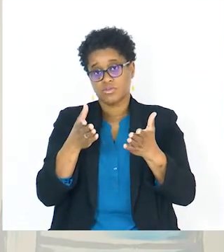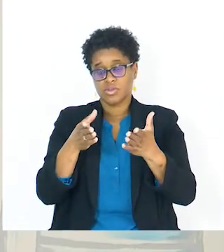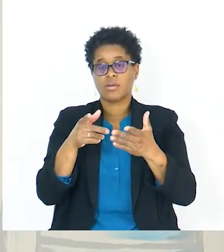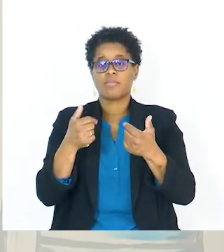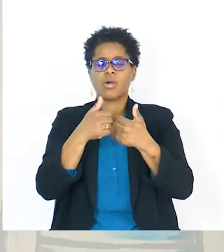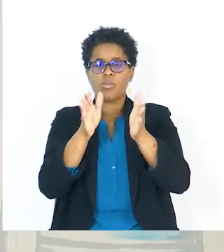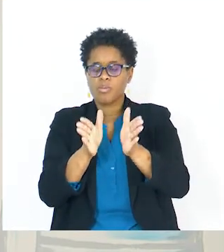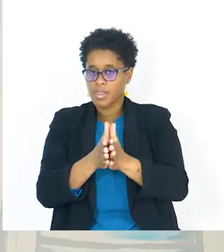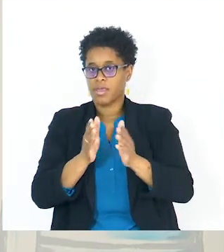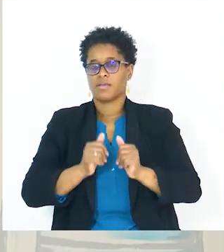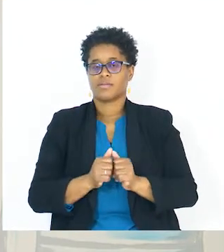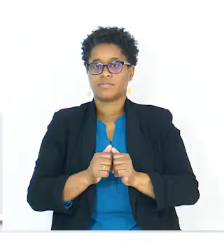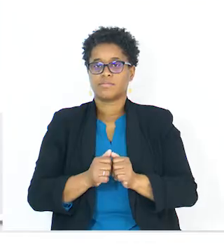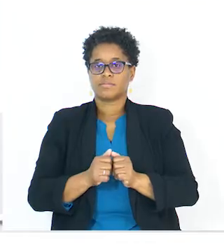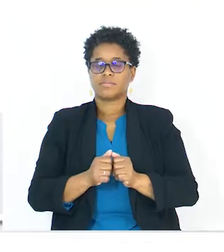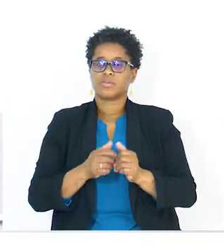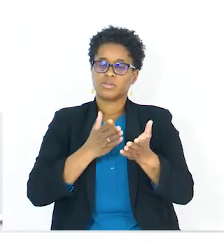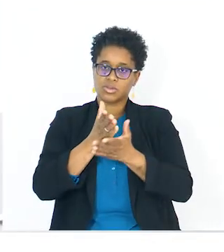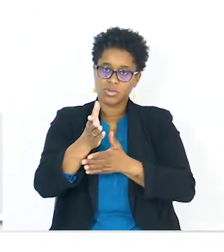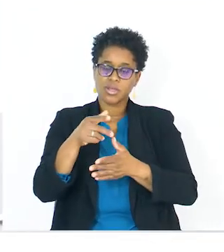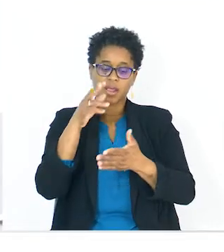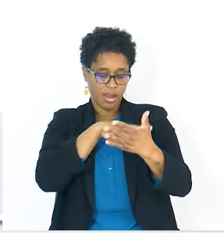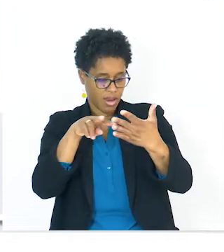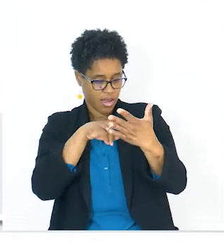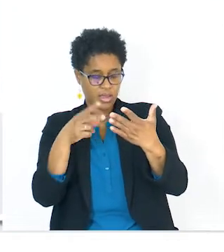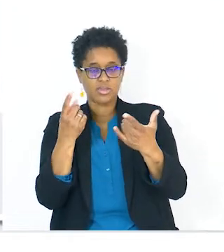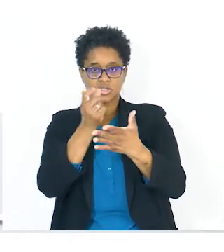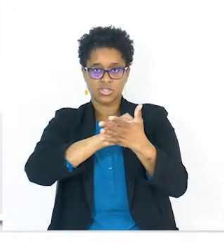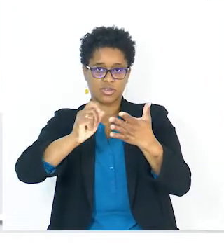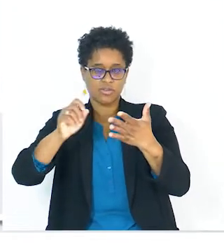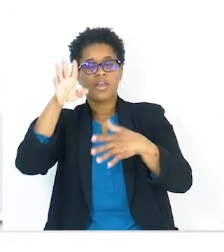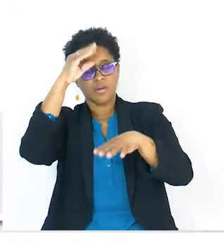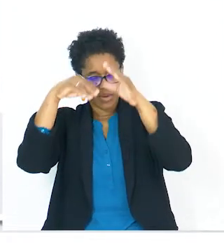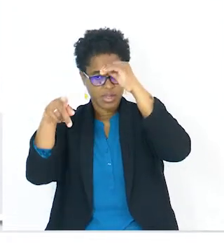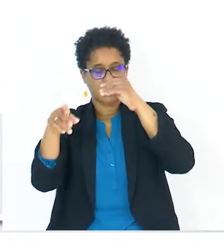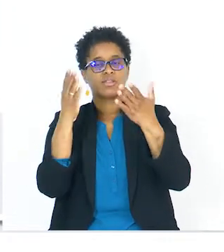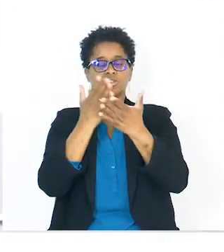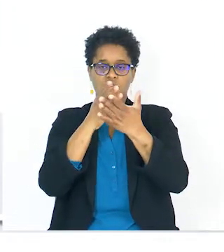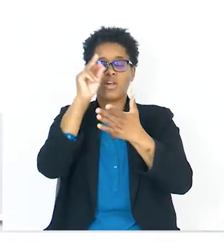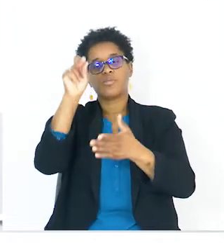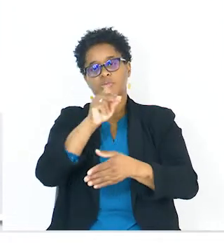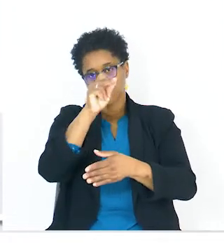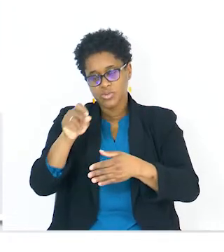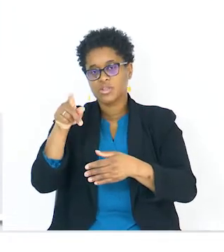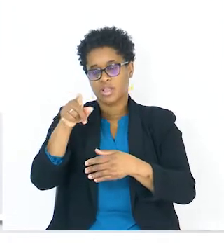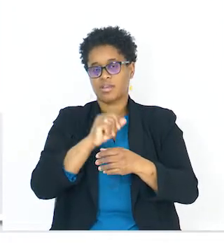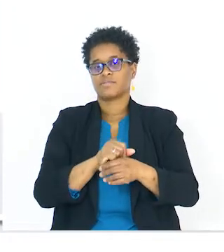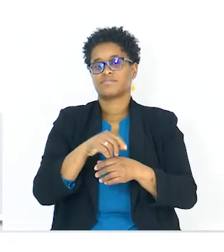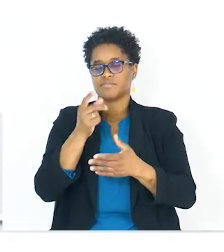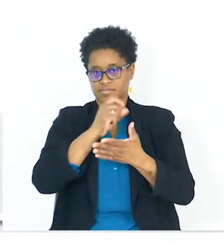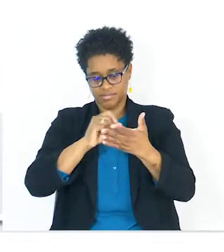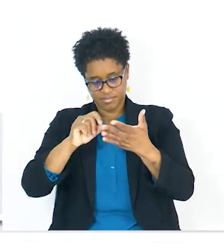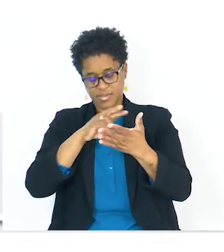vimos, para complementar. Ler e escrever. Aprendemos na escola a ler e